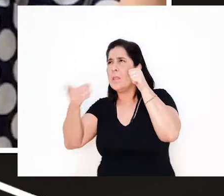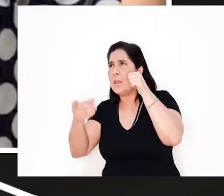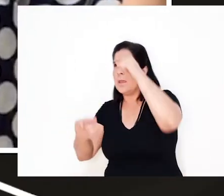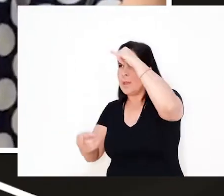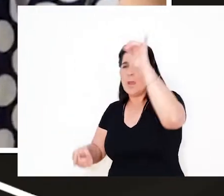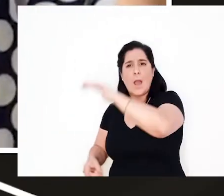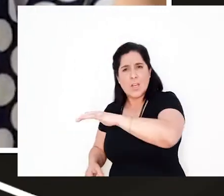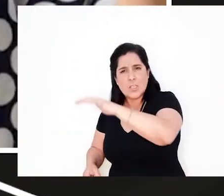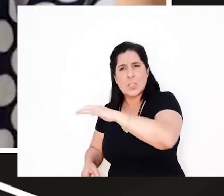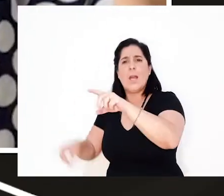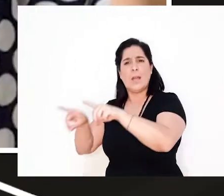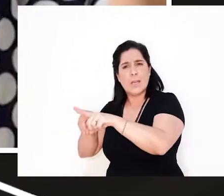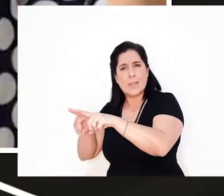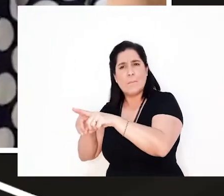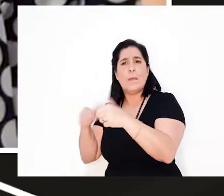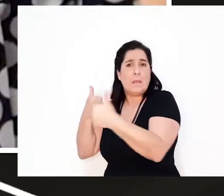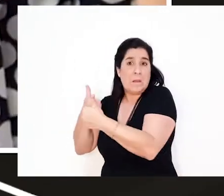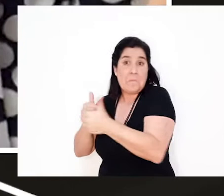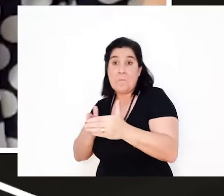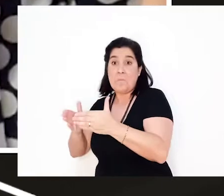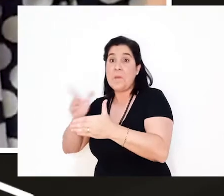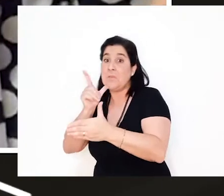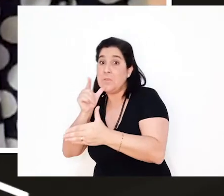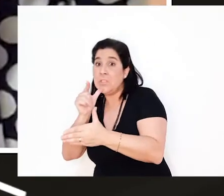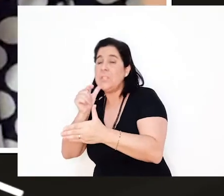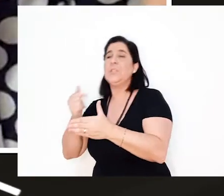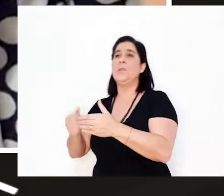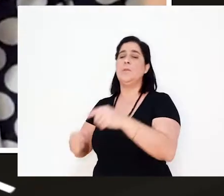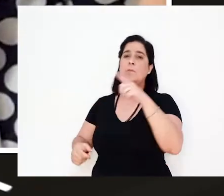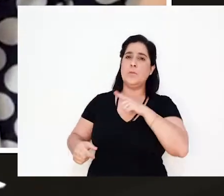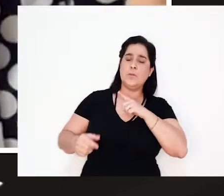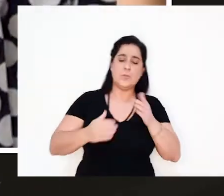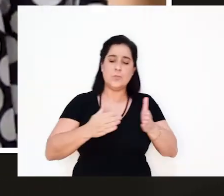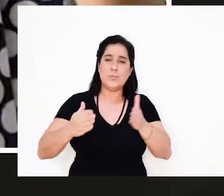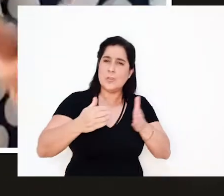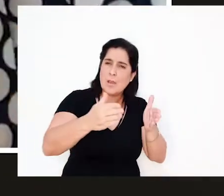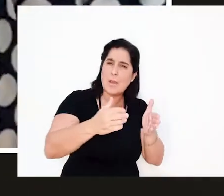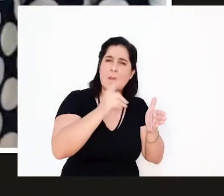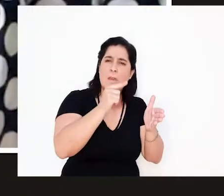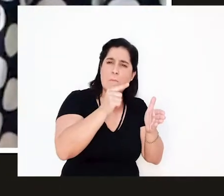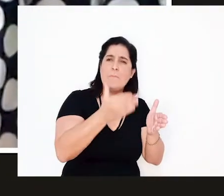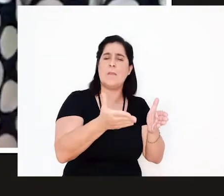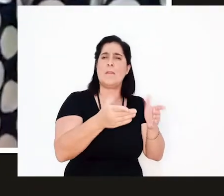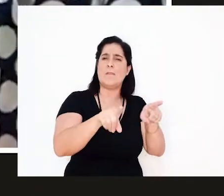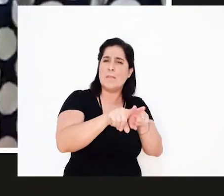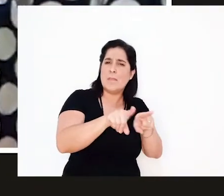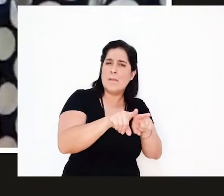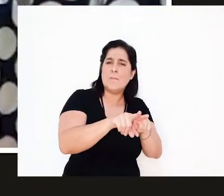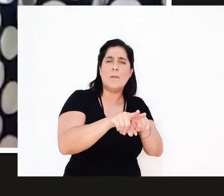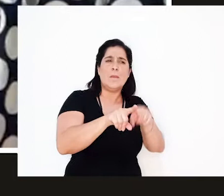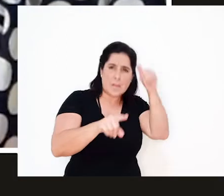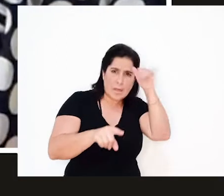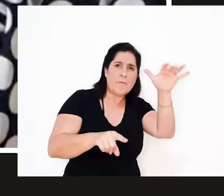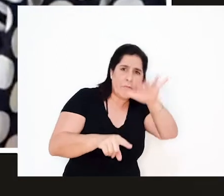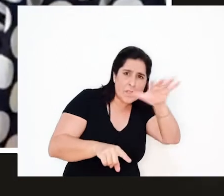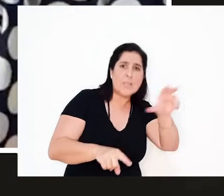morava em Itabaporã, que era na beira do rio. Tinha represa, tem né? represa também até hoje. Tem a outra fazenda do meu